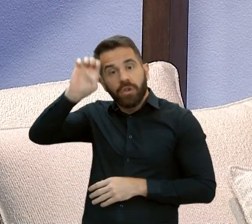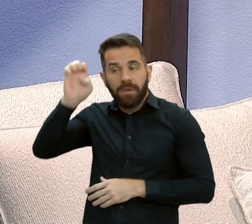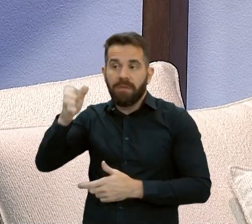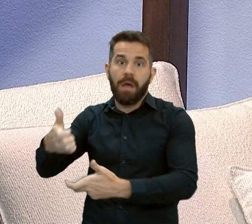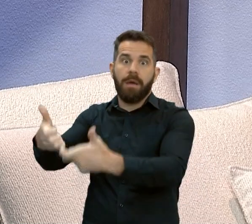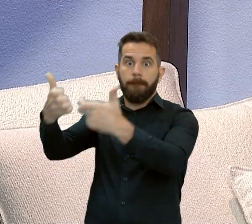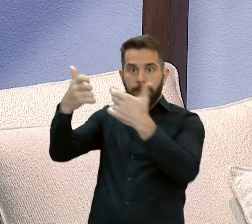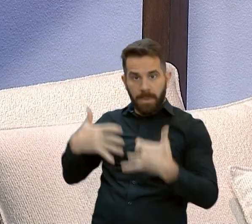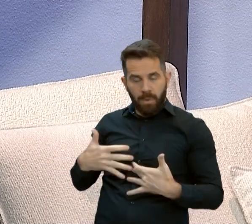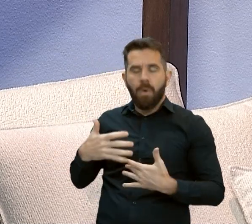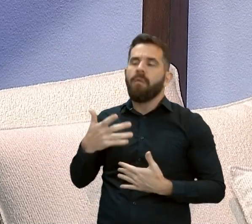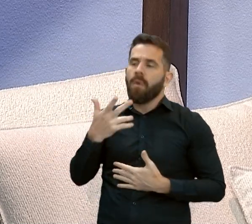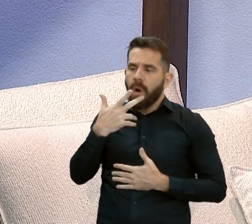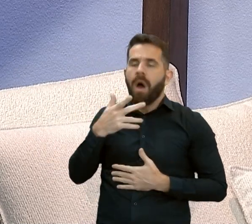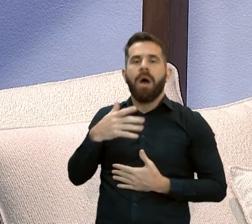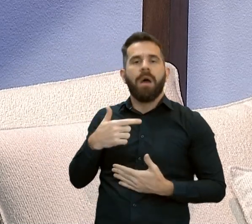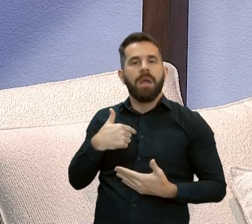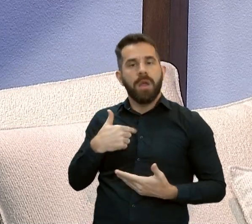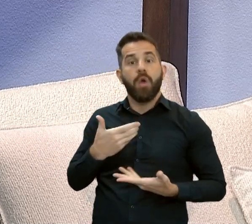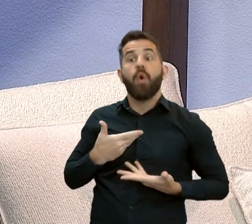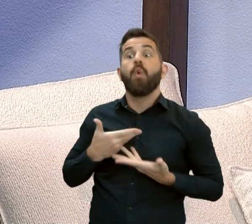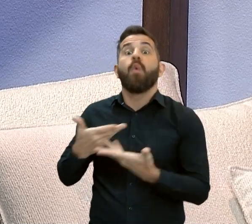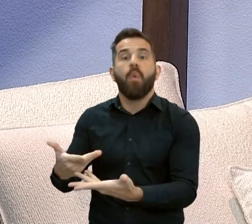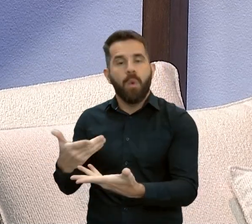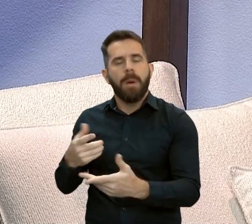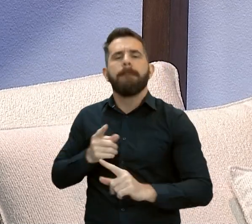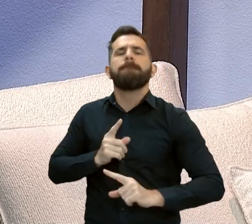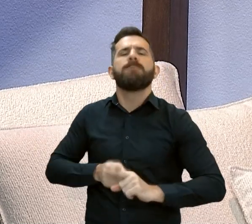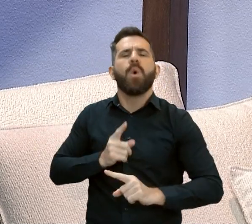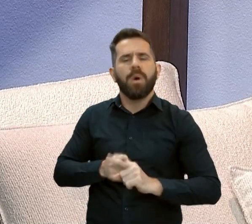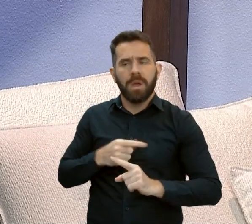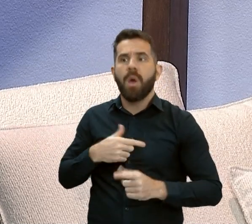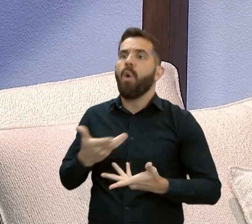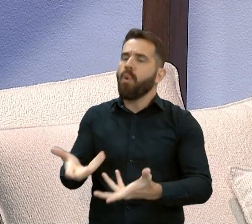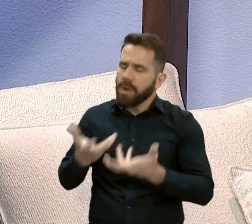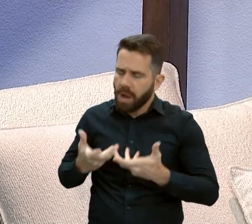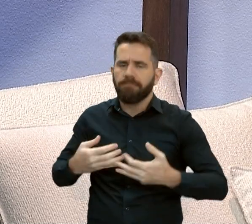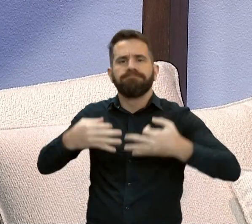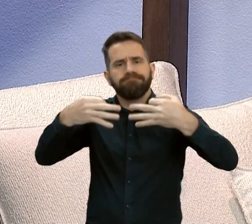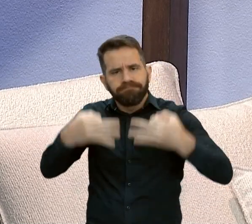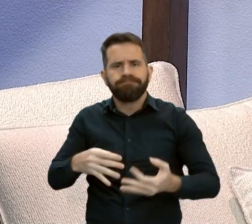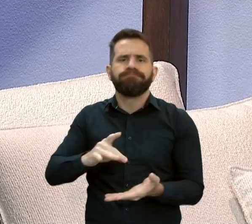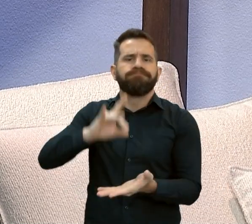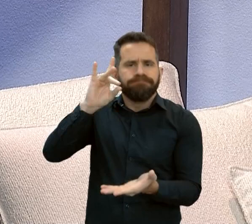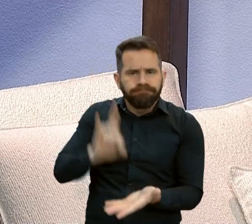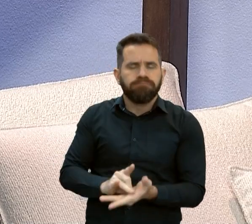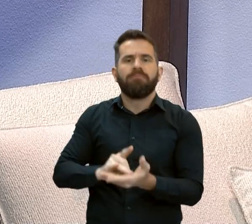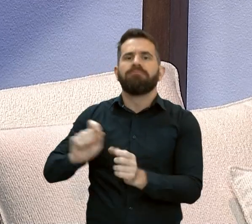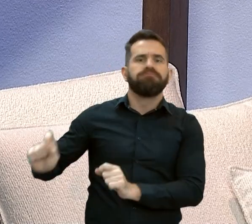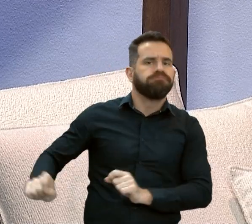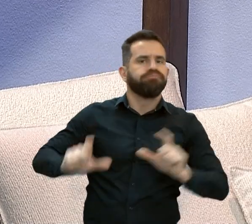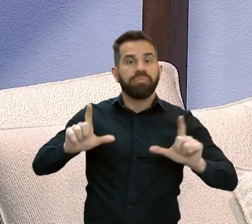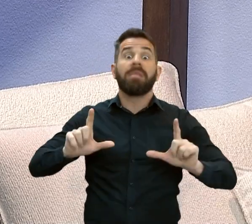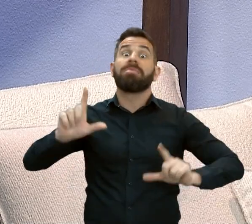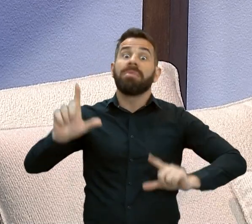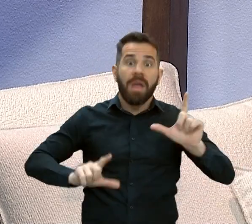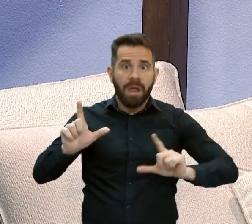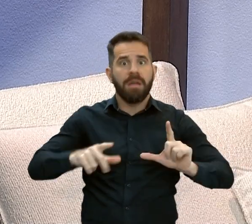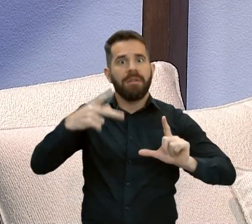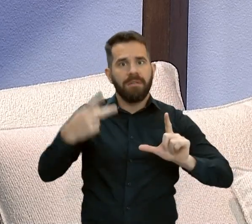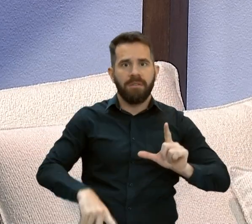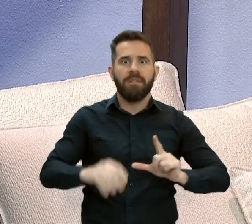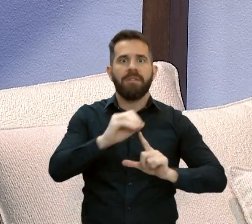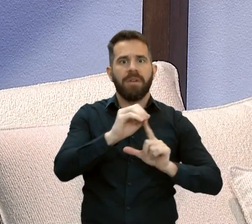quero montar a nossa TV. Eu não quero perder mais canal, não. Aí eu falei para ele essa frase, professor, você tem uma rádio aí que dá